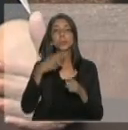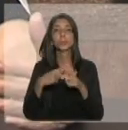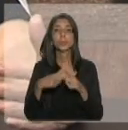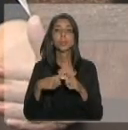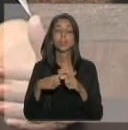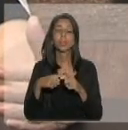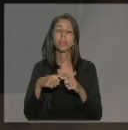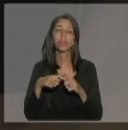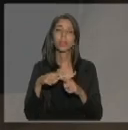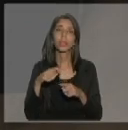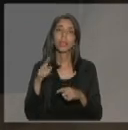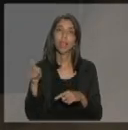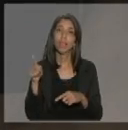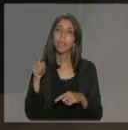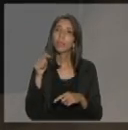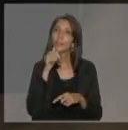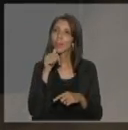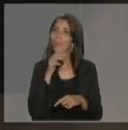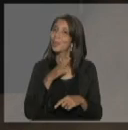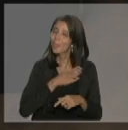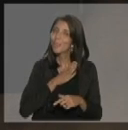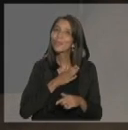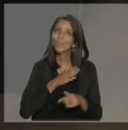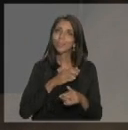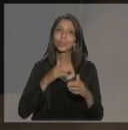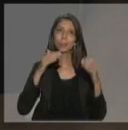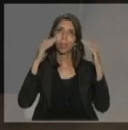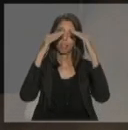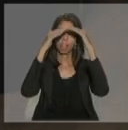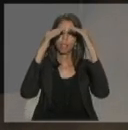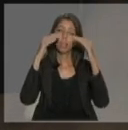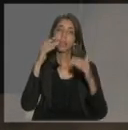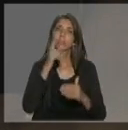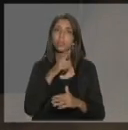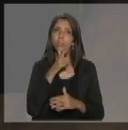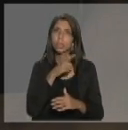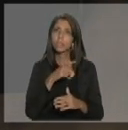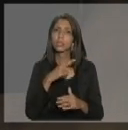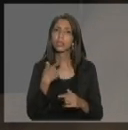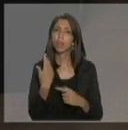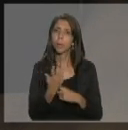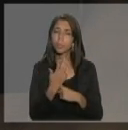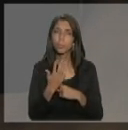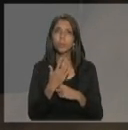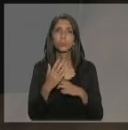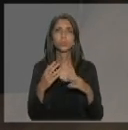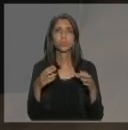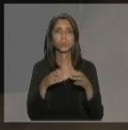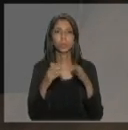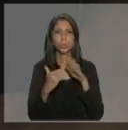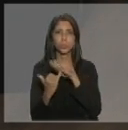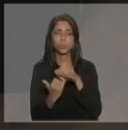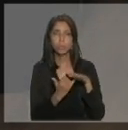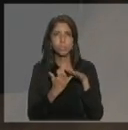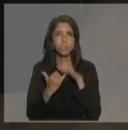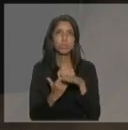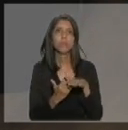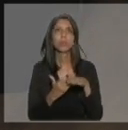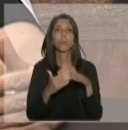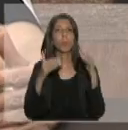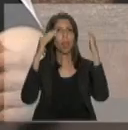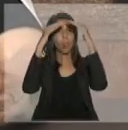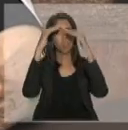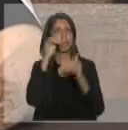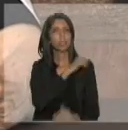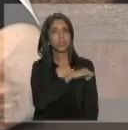porque a Márcia gostava muito de balé. Então eu consegui que desse um apoio a uma instituição, que é a Associação de Balé do Rio de